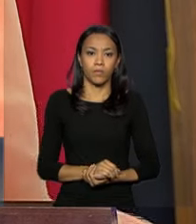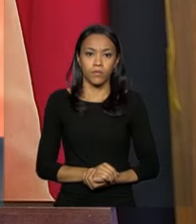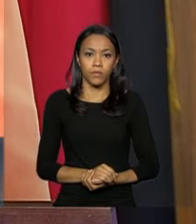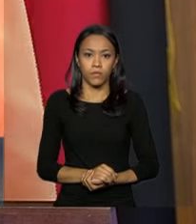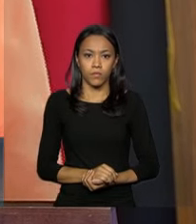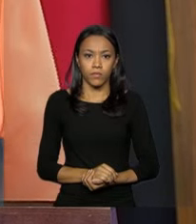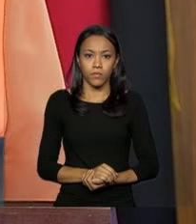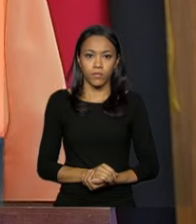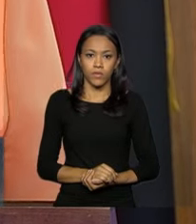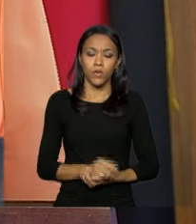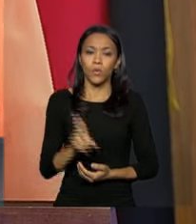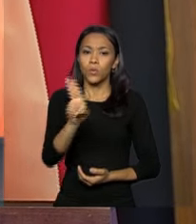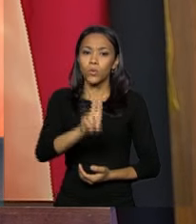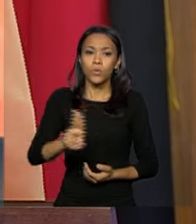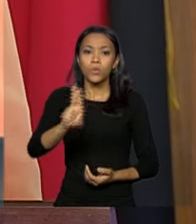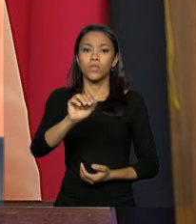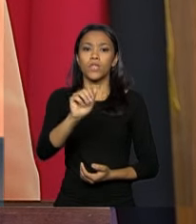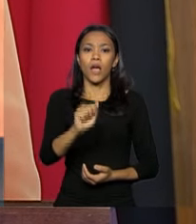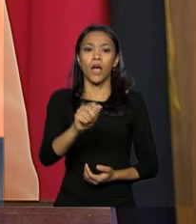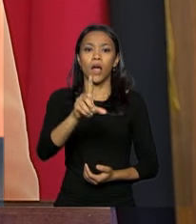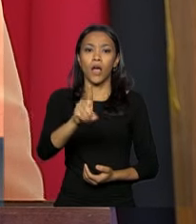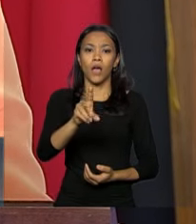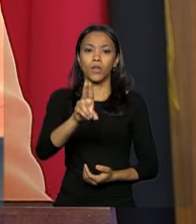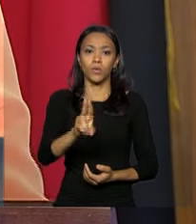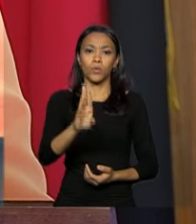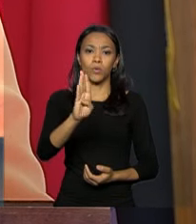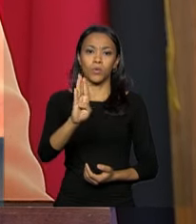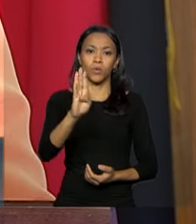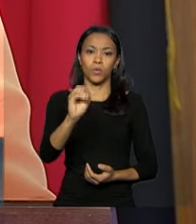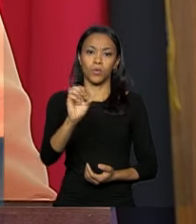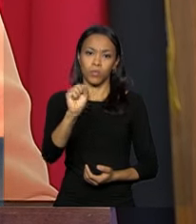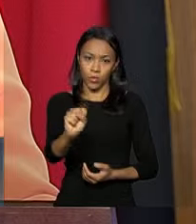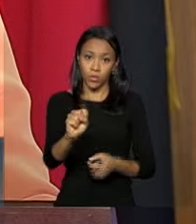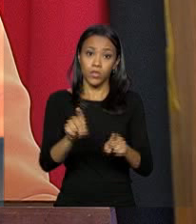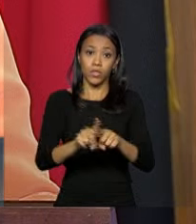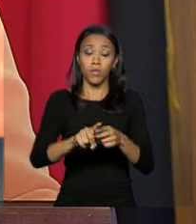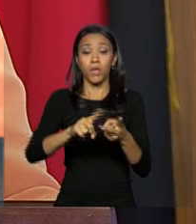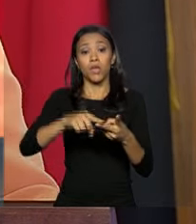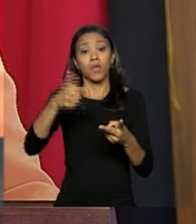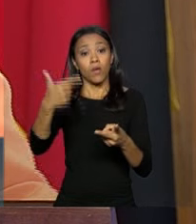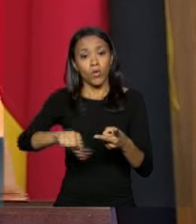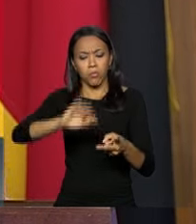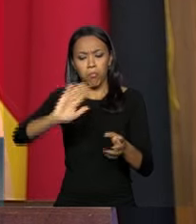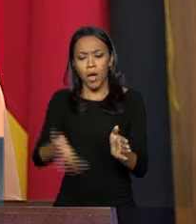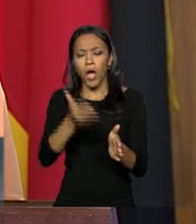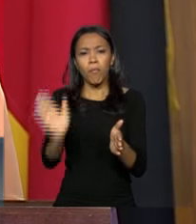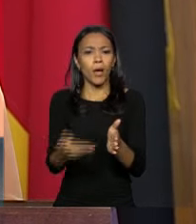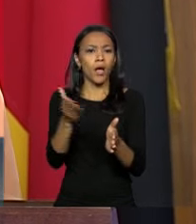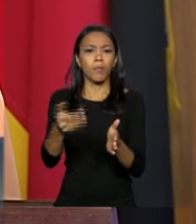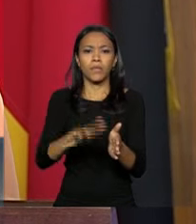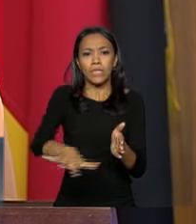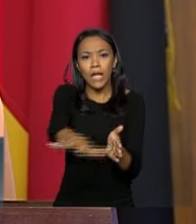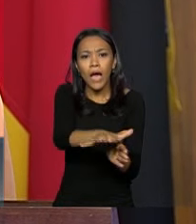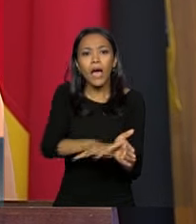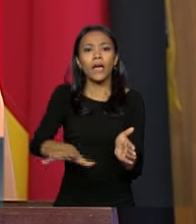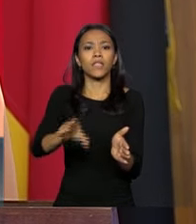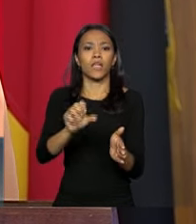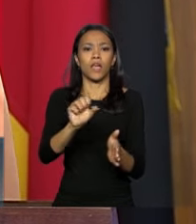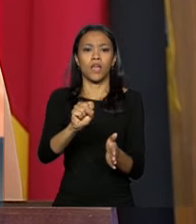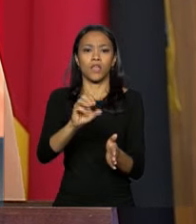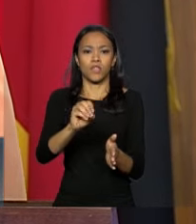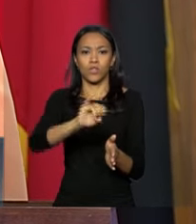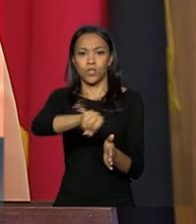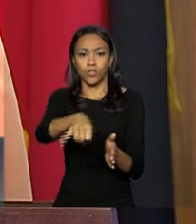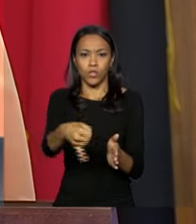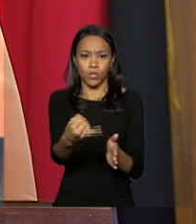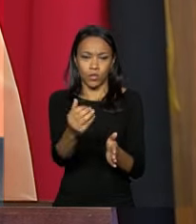de adubos e outros insumos, mas também produção de soja. É importante aqui que continue a haver